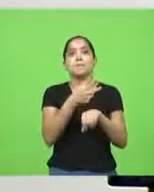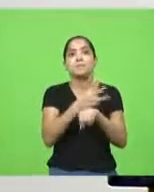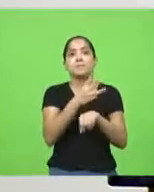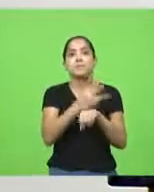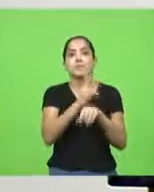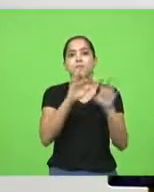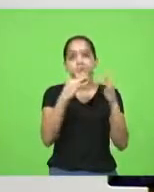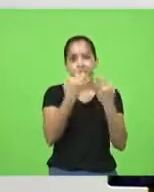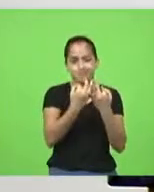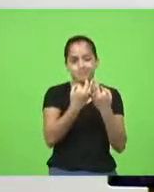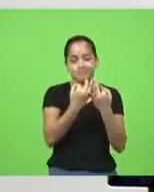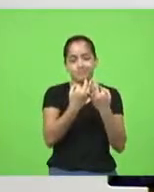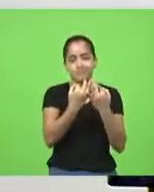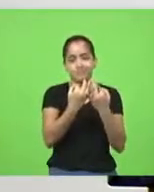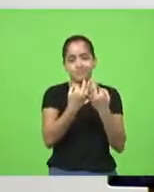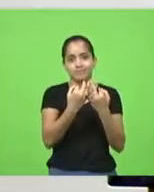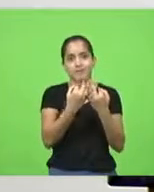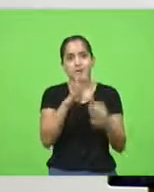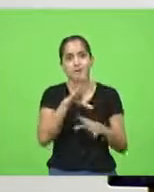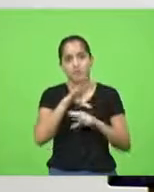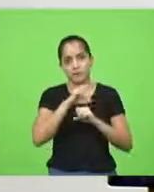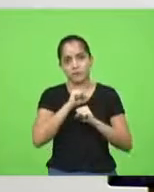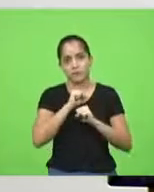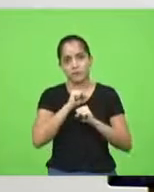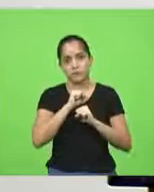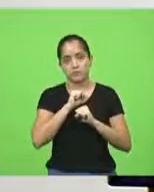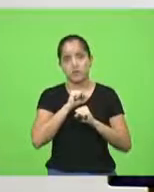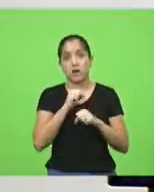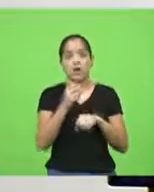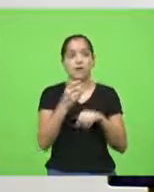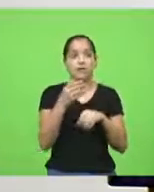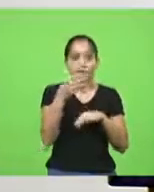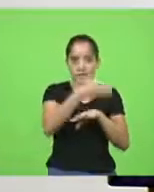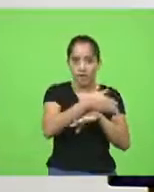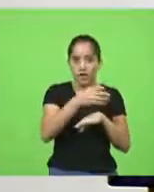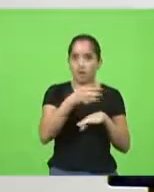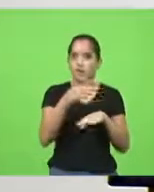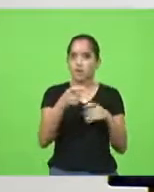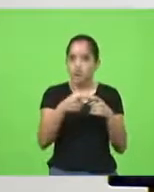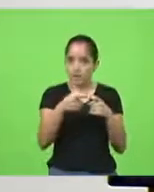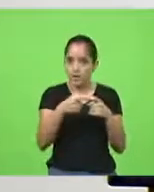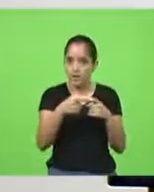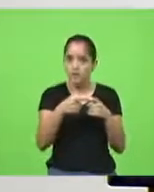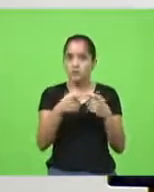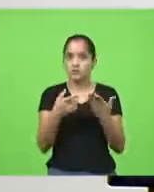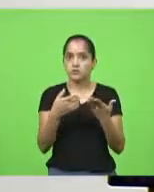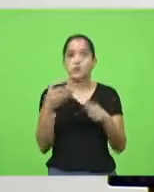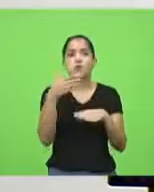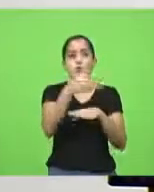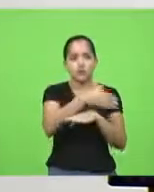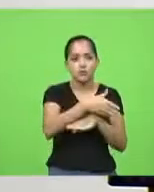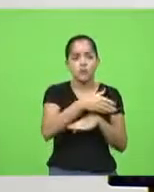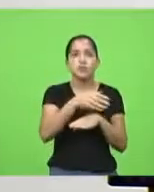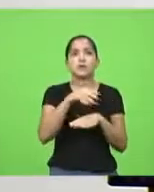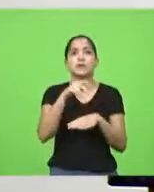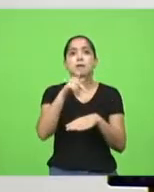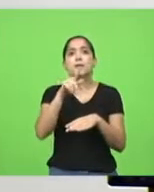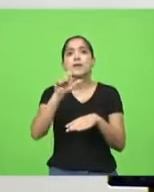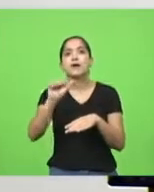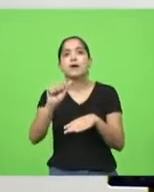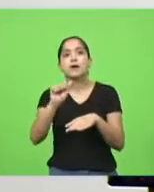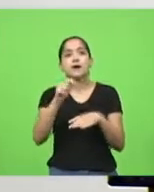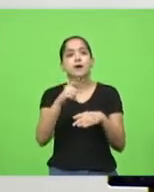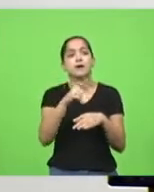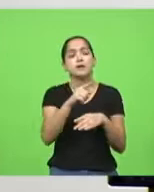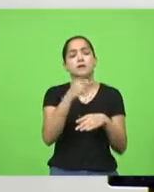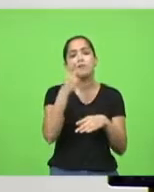positivo. A gente disse, olha, procura um médico. O que você fez? Você foi? Eu fui no PA, E o que, que o médico